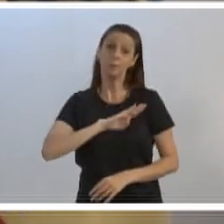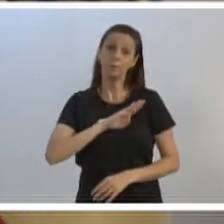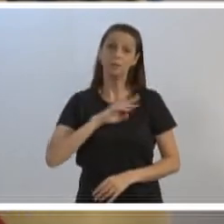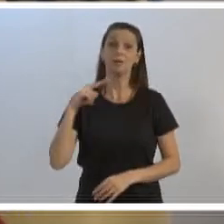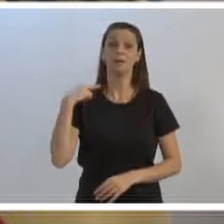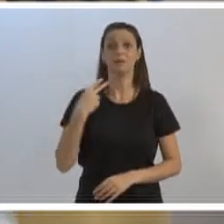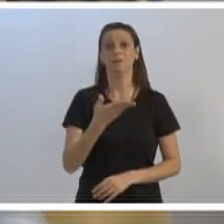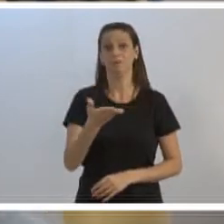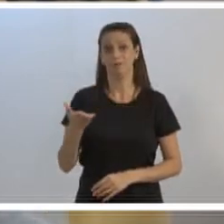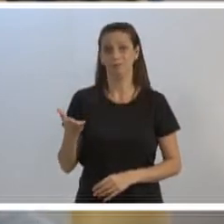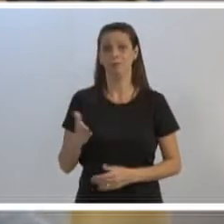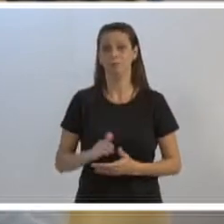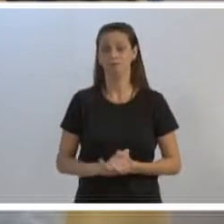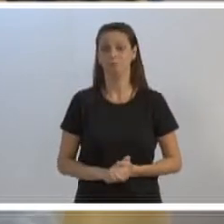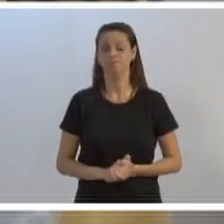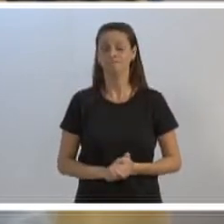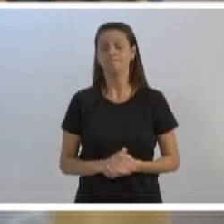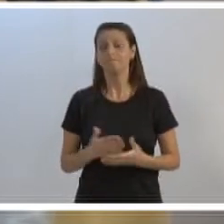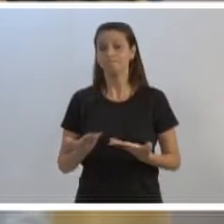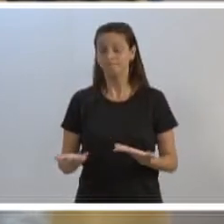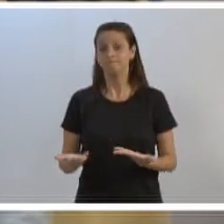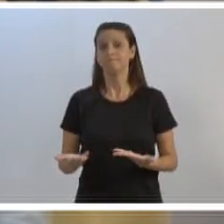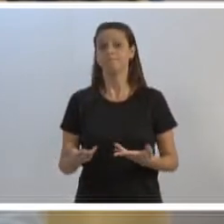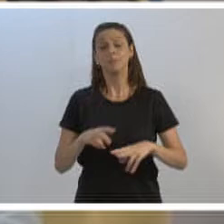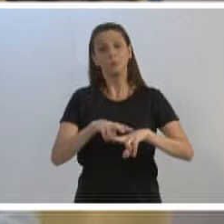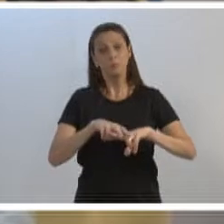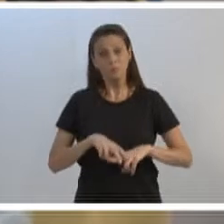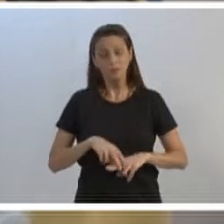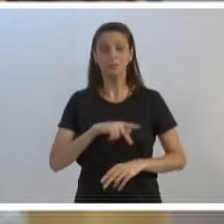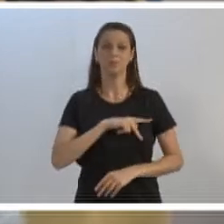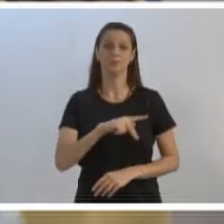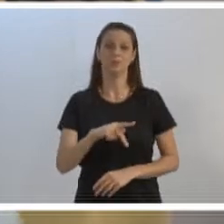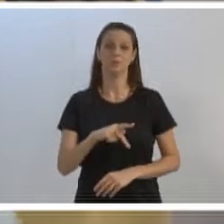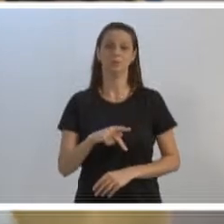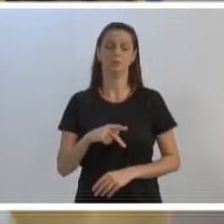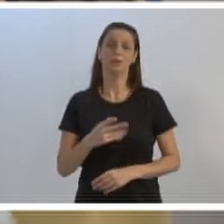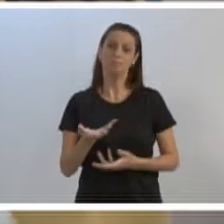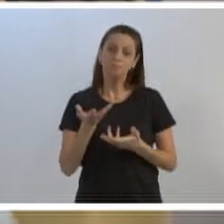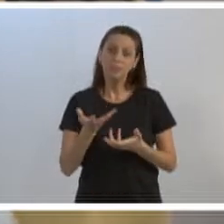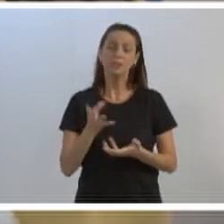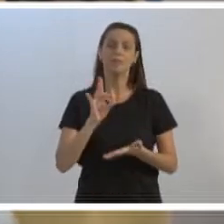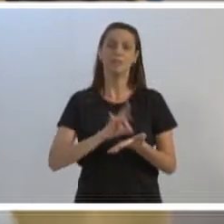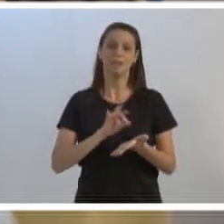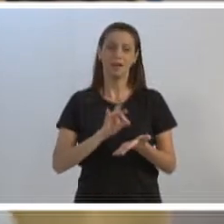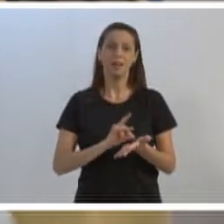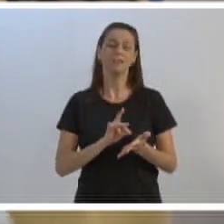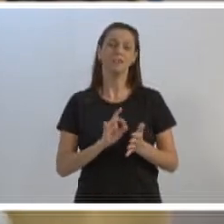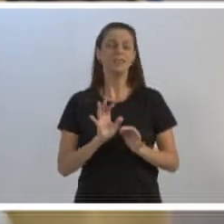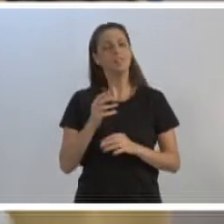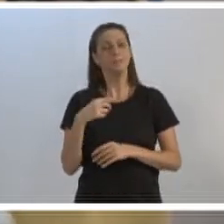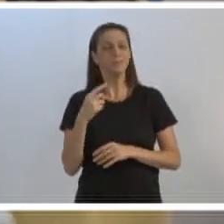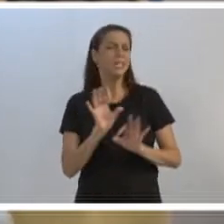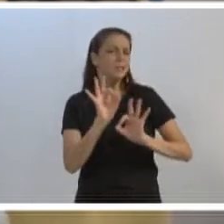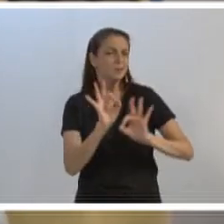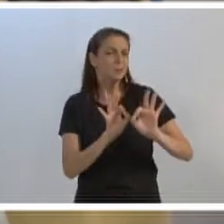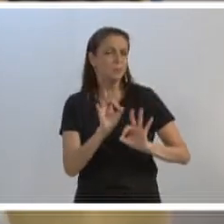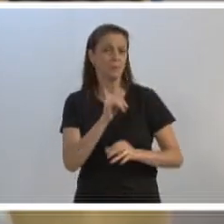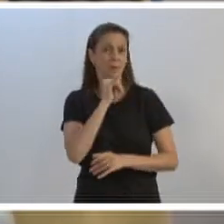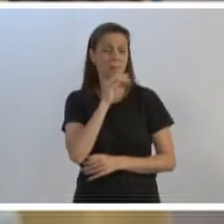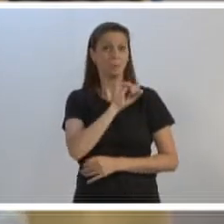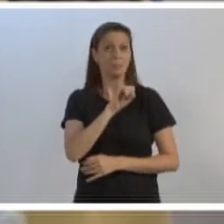vereadores. Eu, nesse sentido, presidente, gostaria de fazer essa correção. Se caso esse cidadão